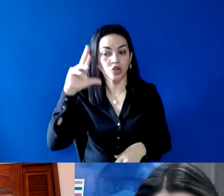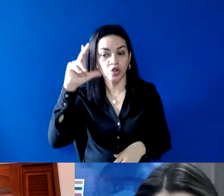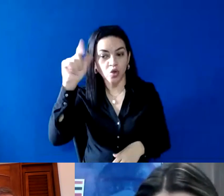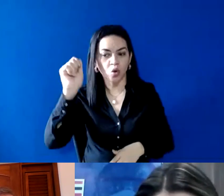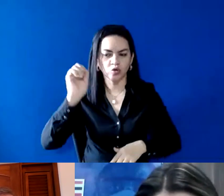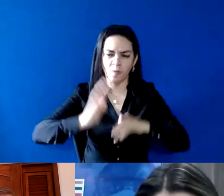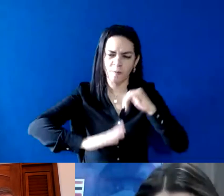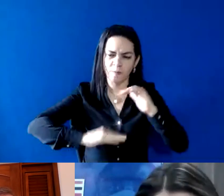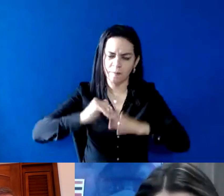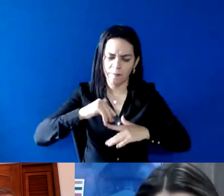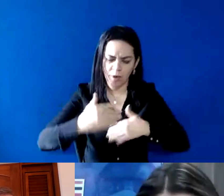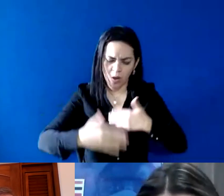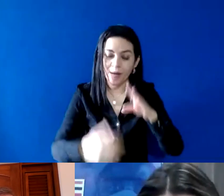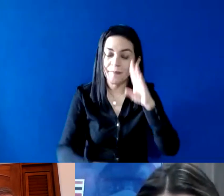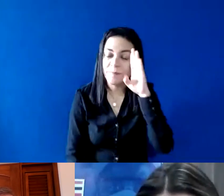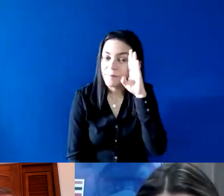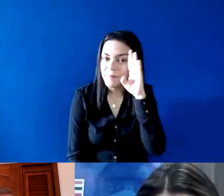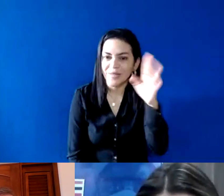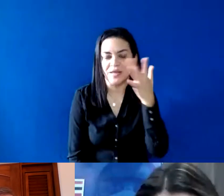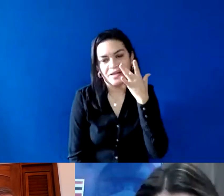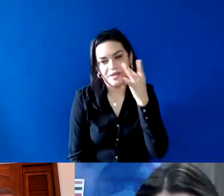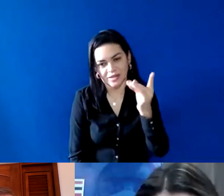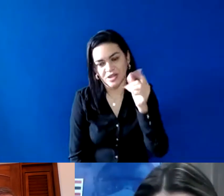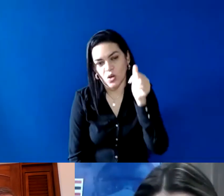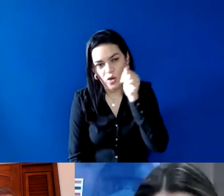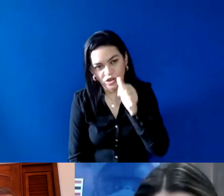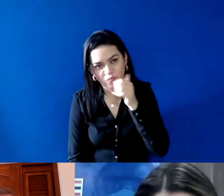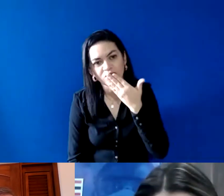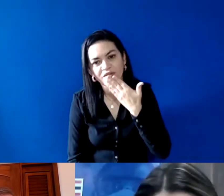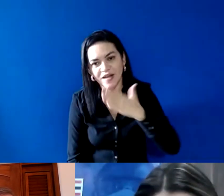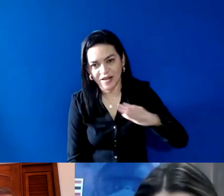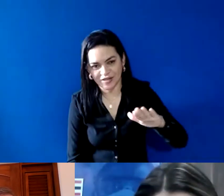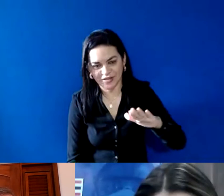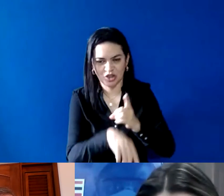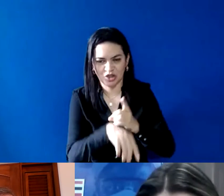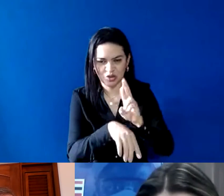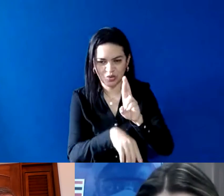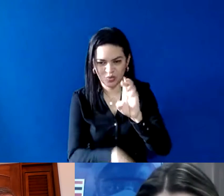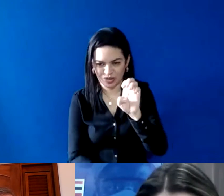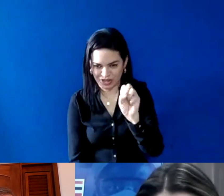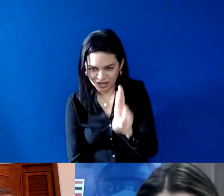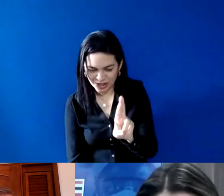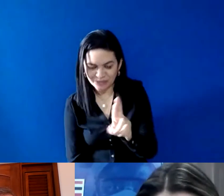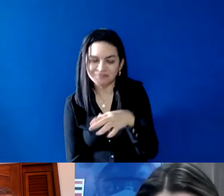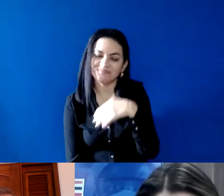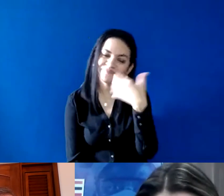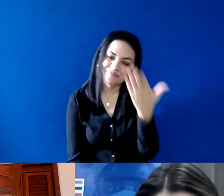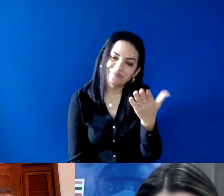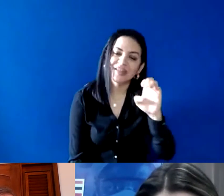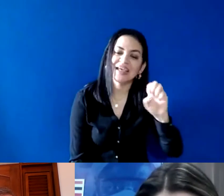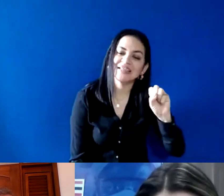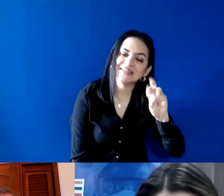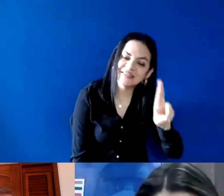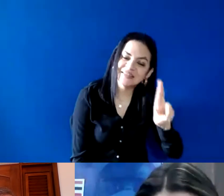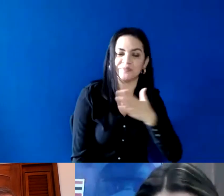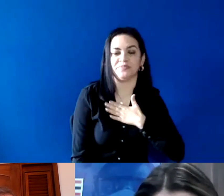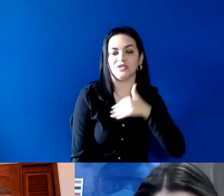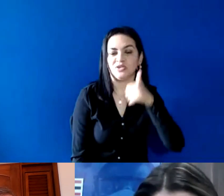formação, principalmente na área da atenção às mulheres e à criança, doutora Esther. Esther, minha colega de trabalho